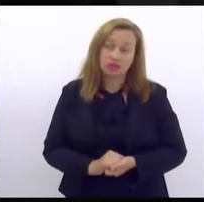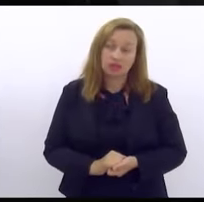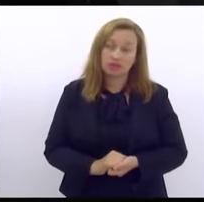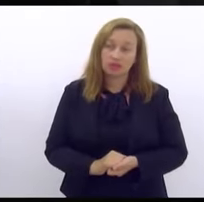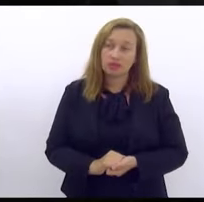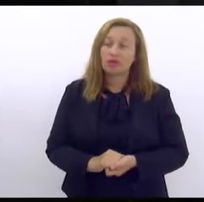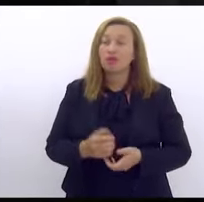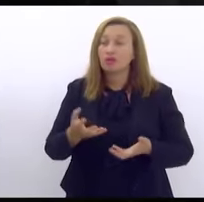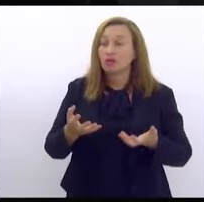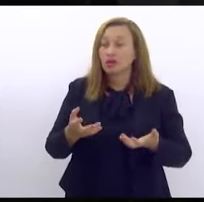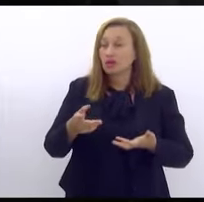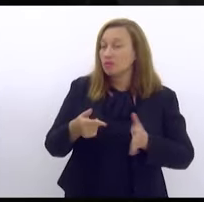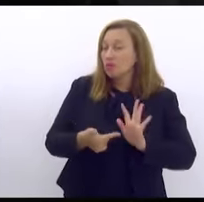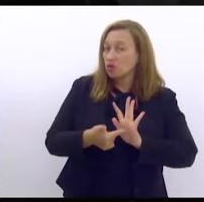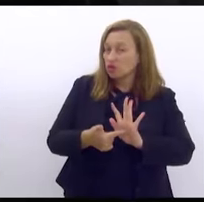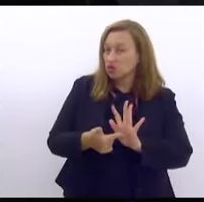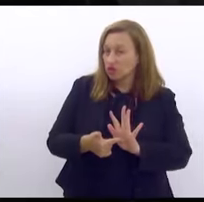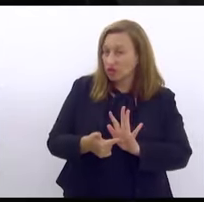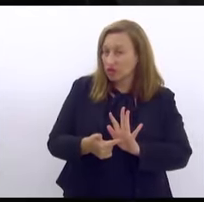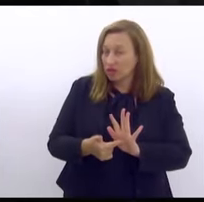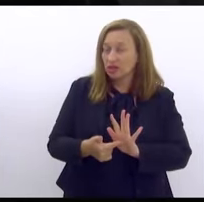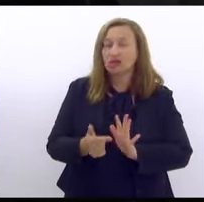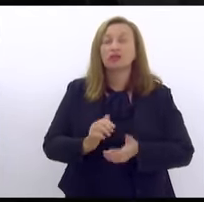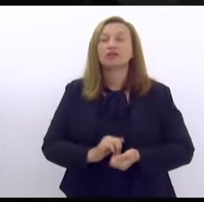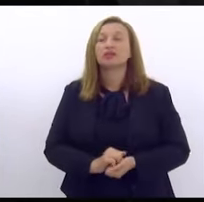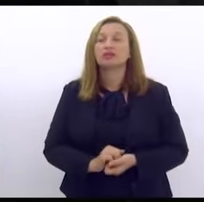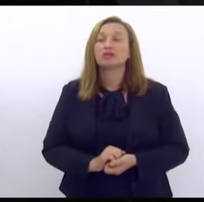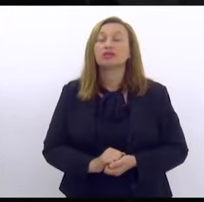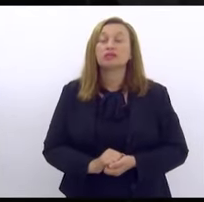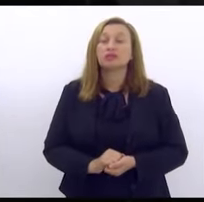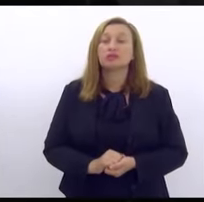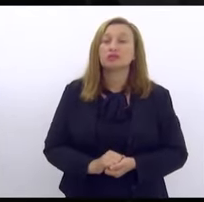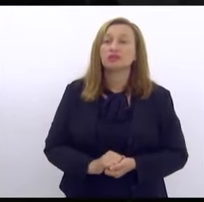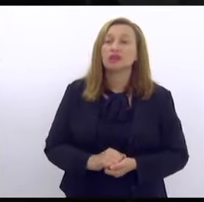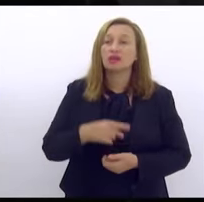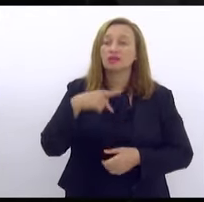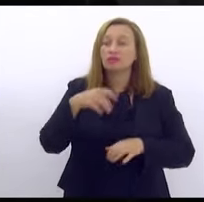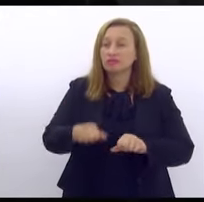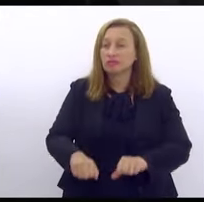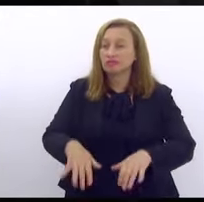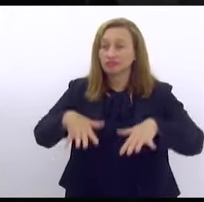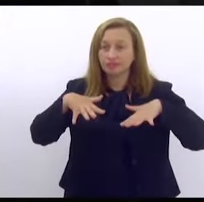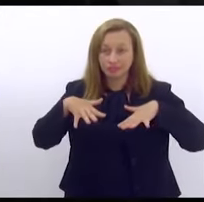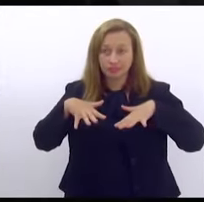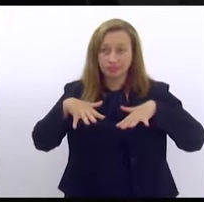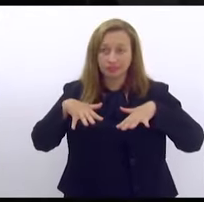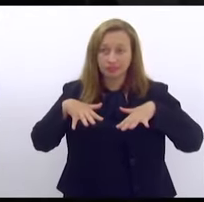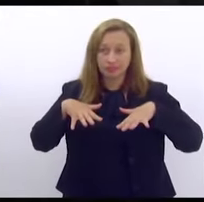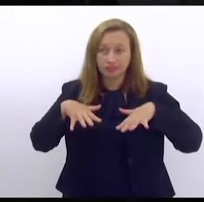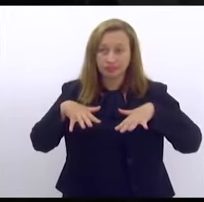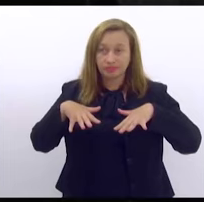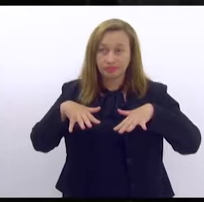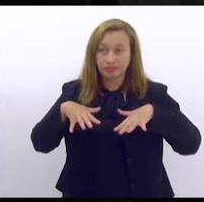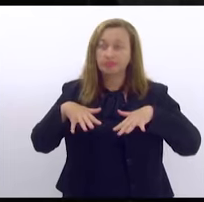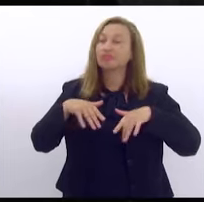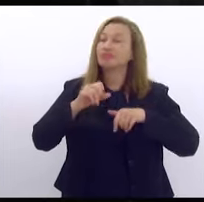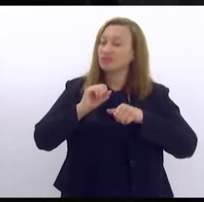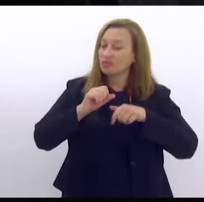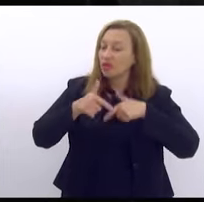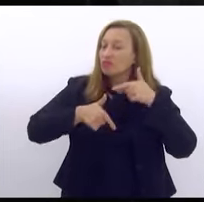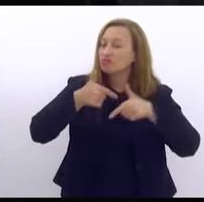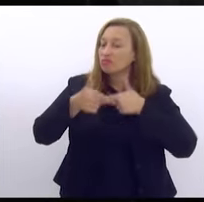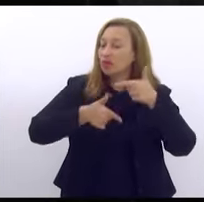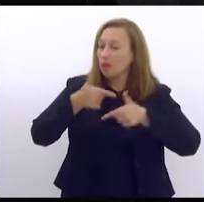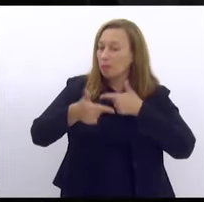tenho que apontar inicialmente nessa fala é dizer que a Assembleia Legislativa fez o seu trabalho de